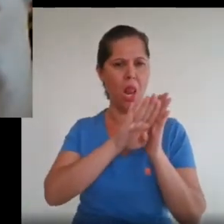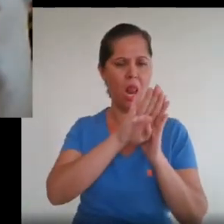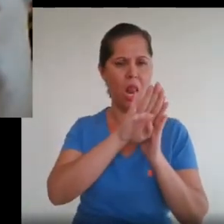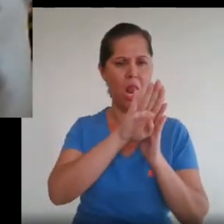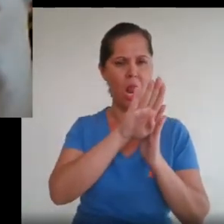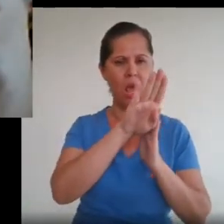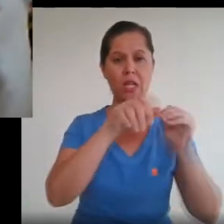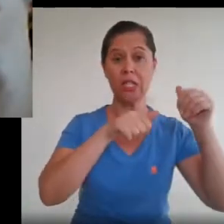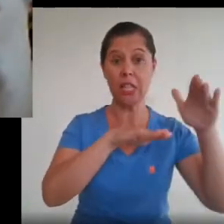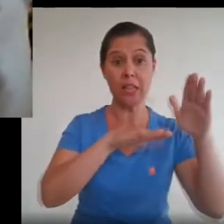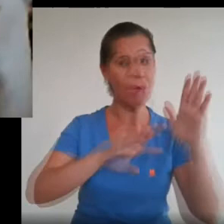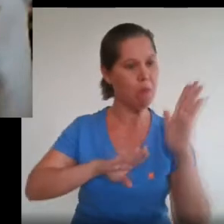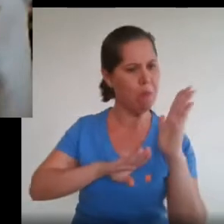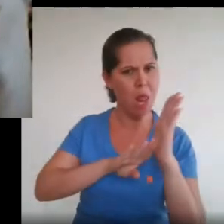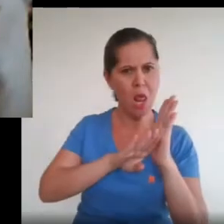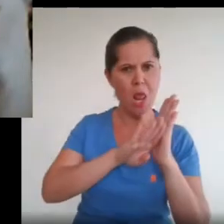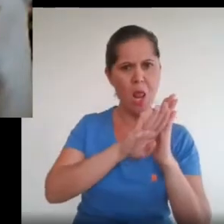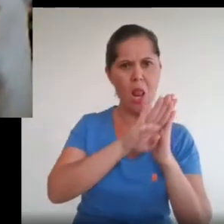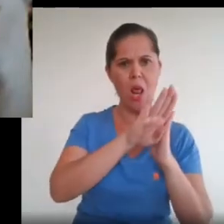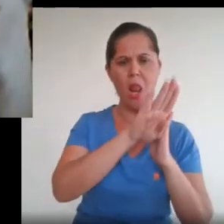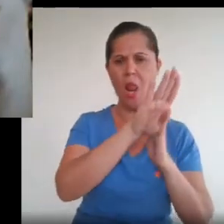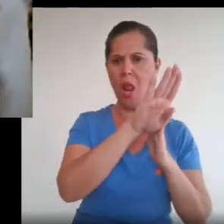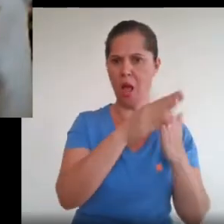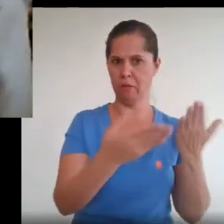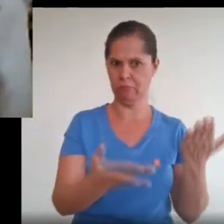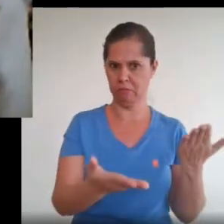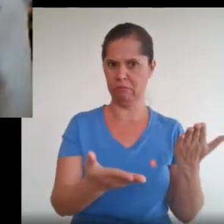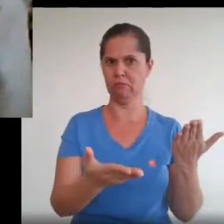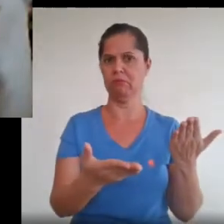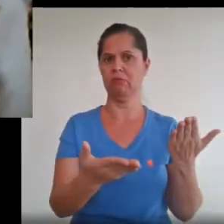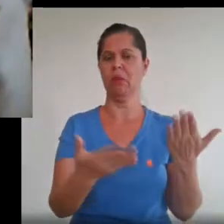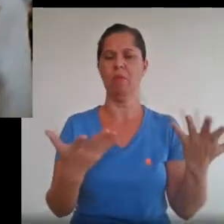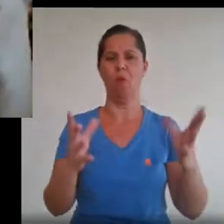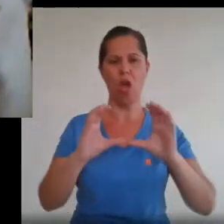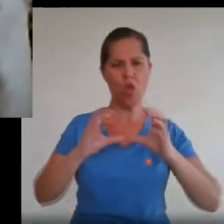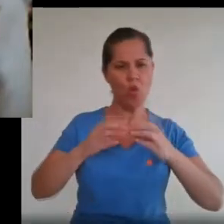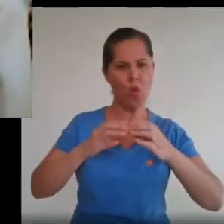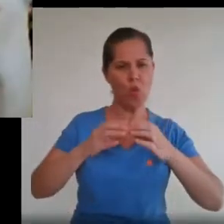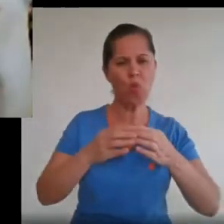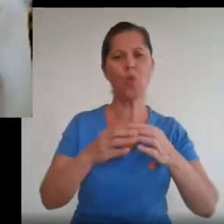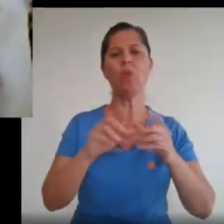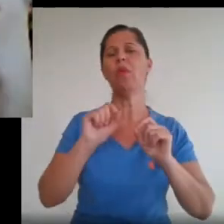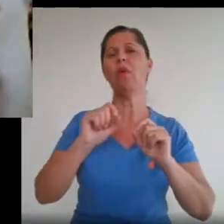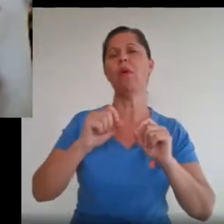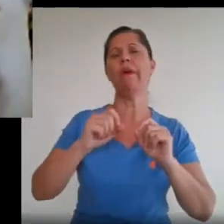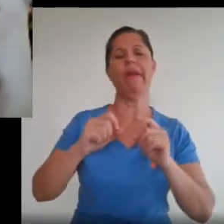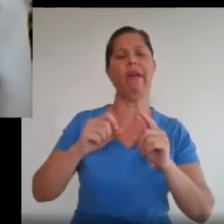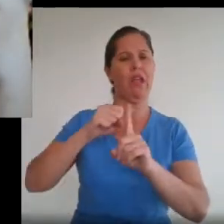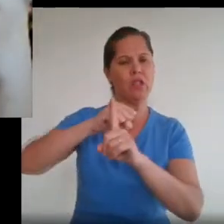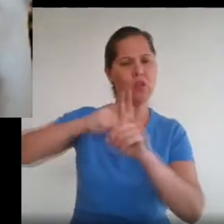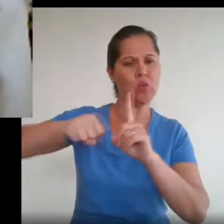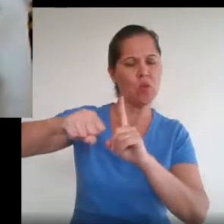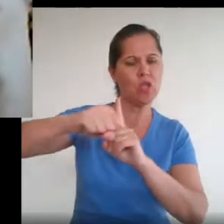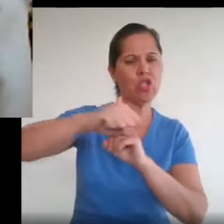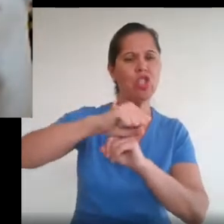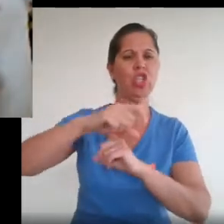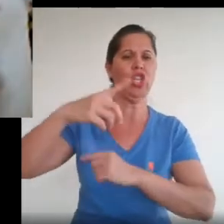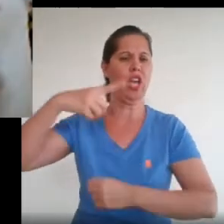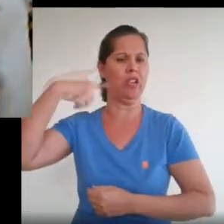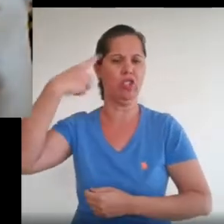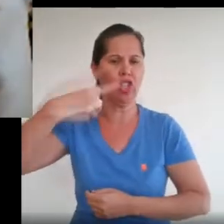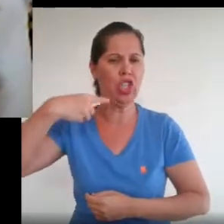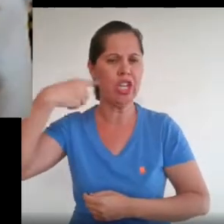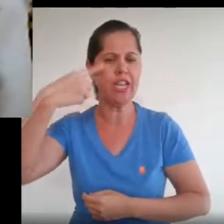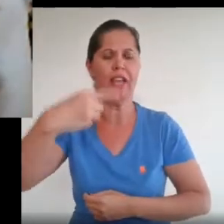aí, essas outras frentes de trabalho, mais ligado ao direito, à sociologia,